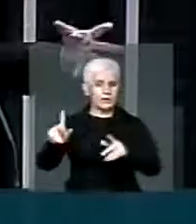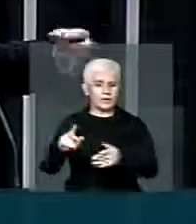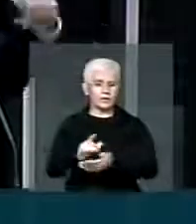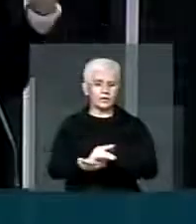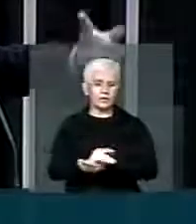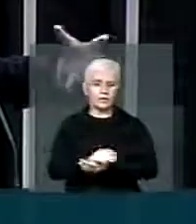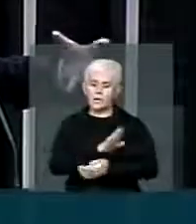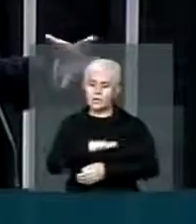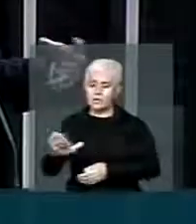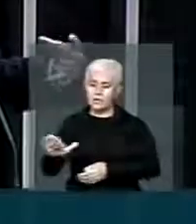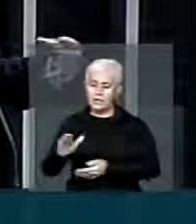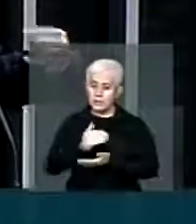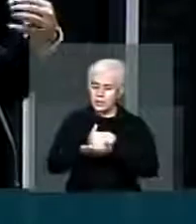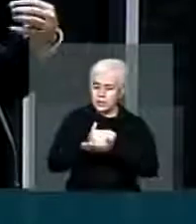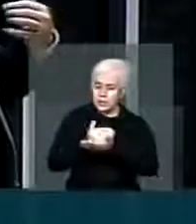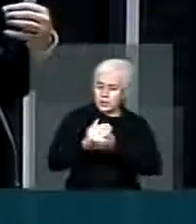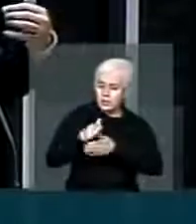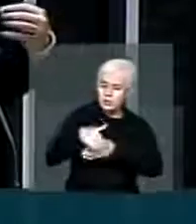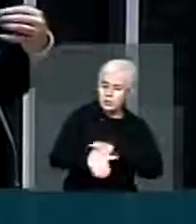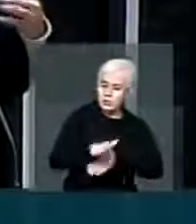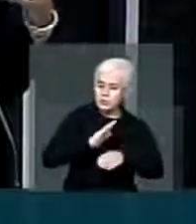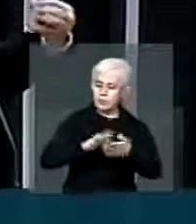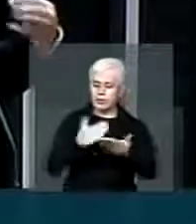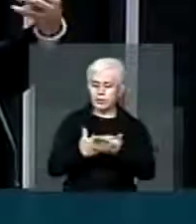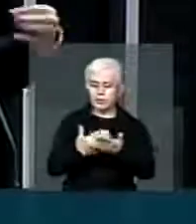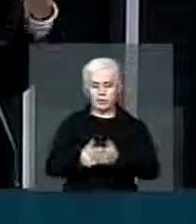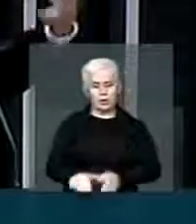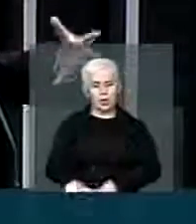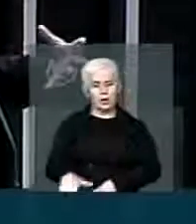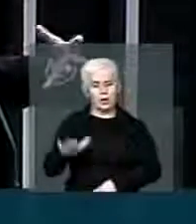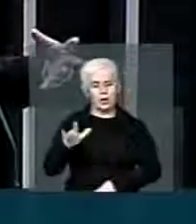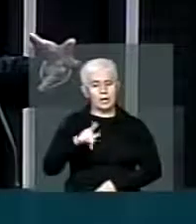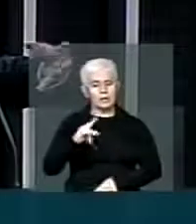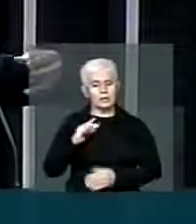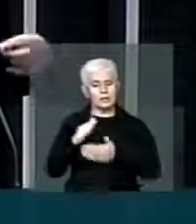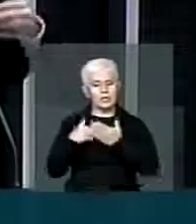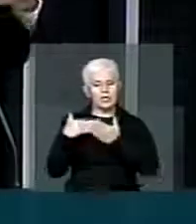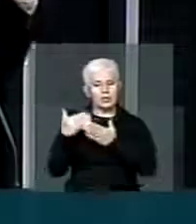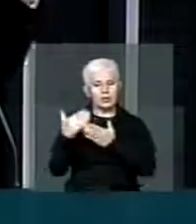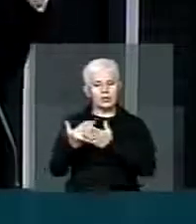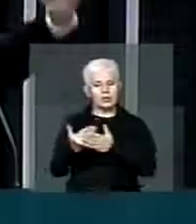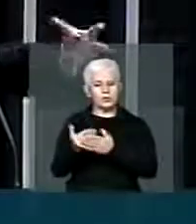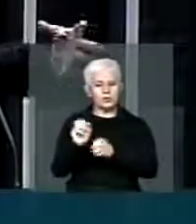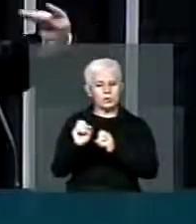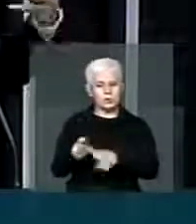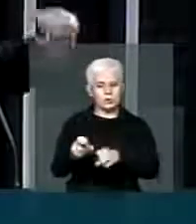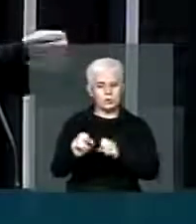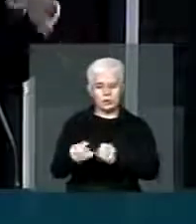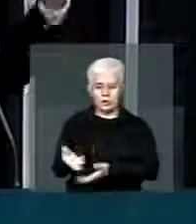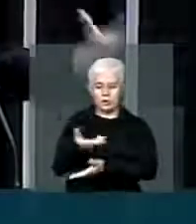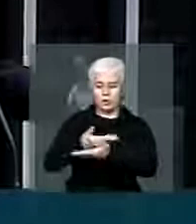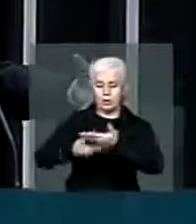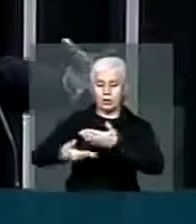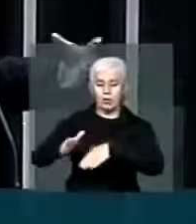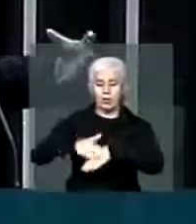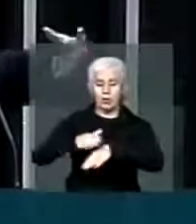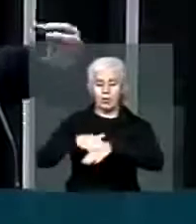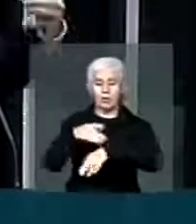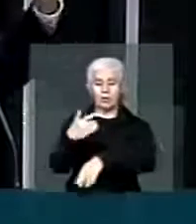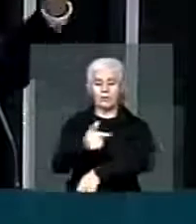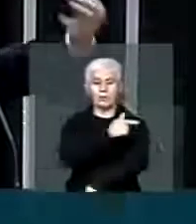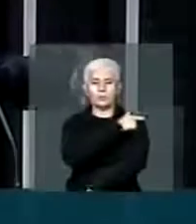escola convivem com toda uma educação que faz parte da sua